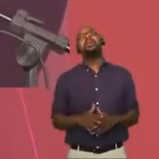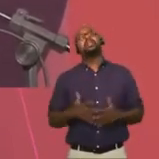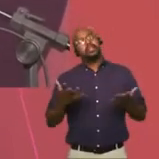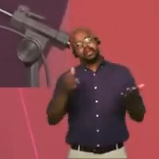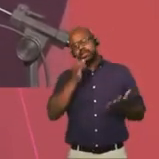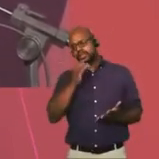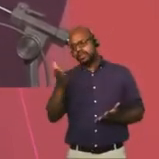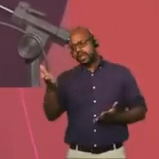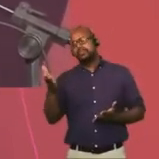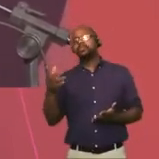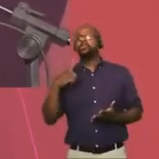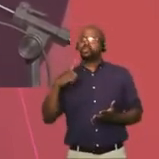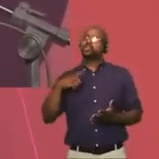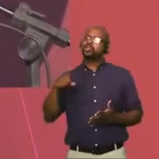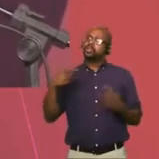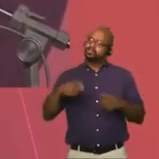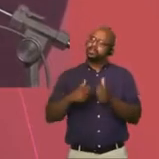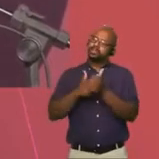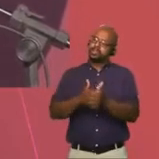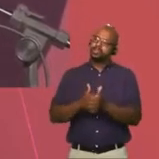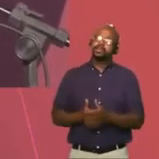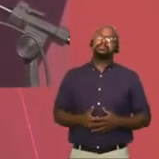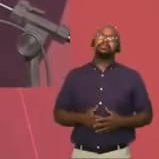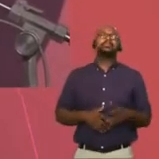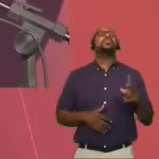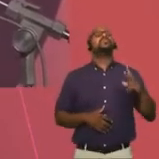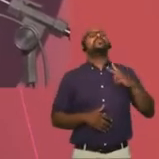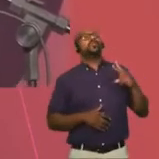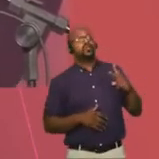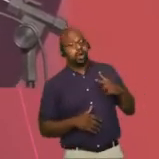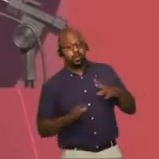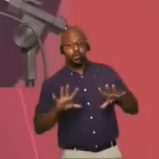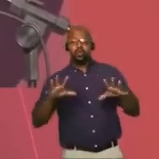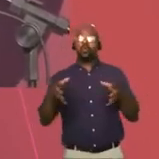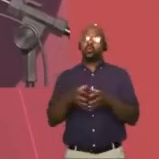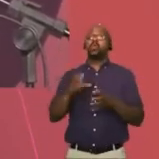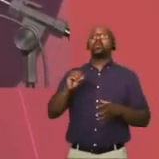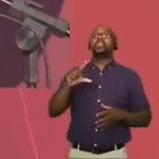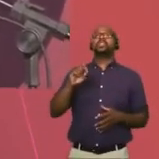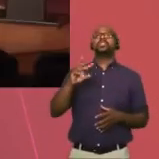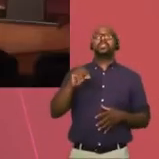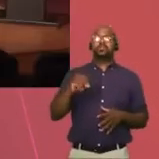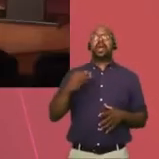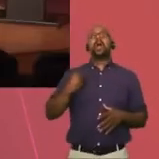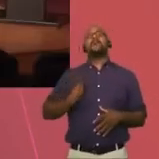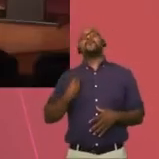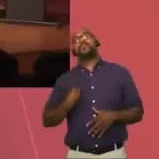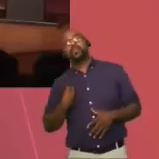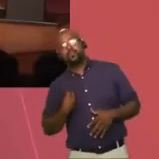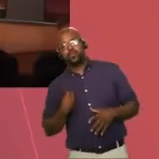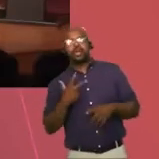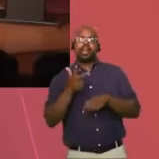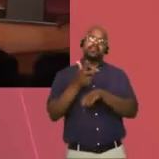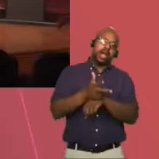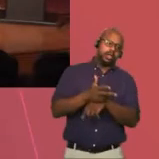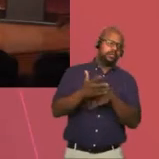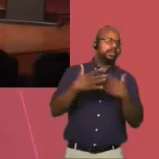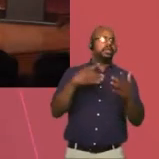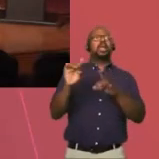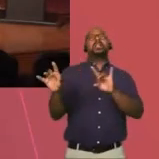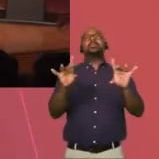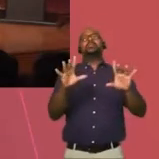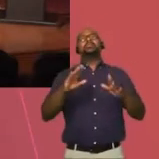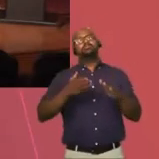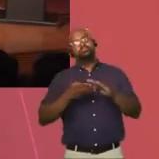Itália o exemplo que a gente tem que seguir de forma individual de forma coletiva sendo ao vivo sendo gravado e cada um